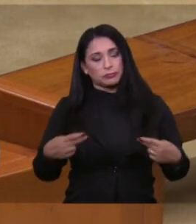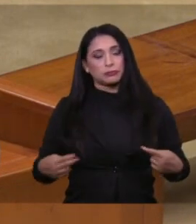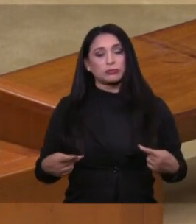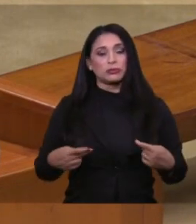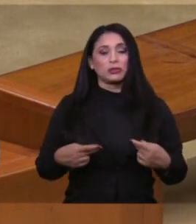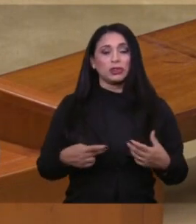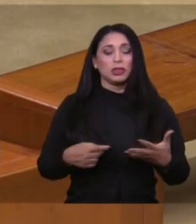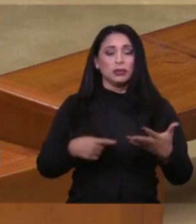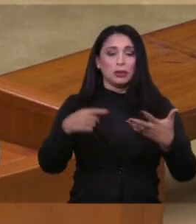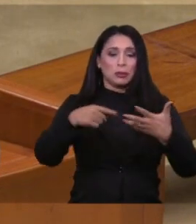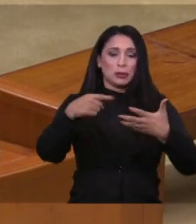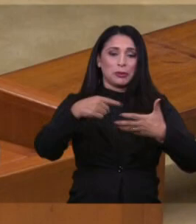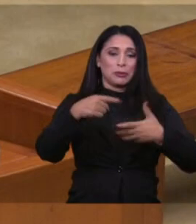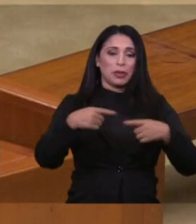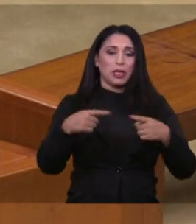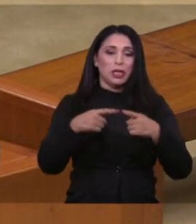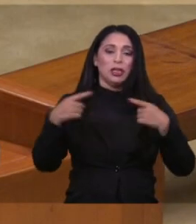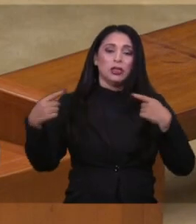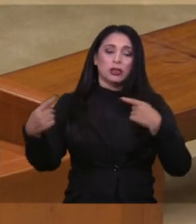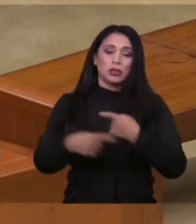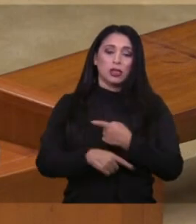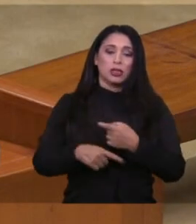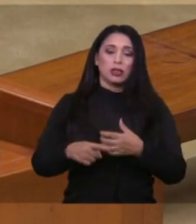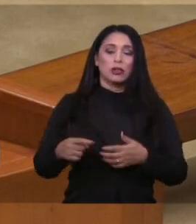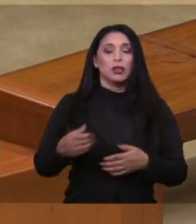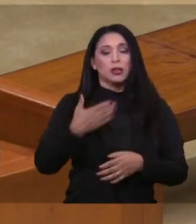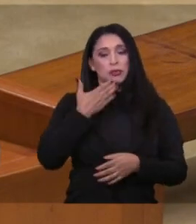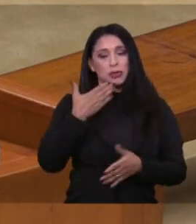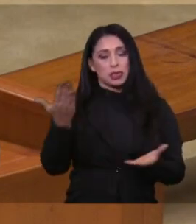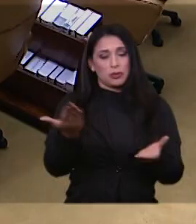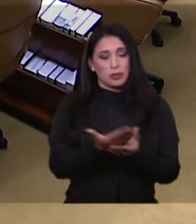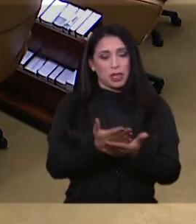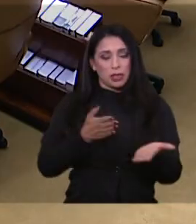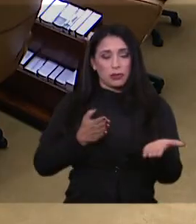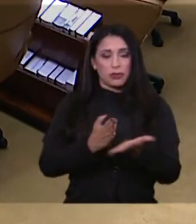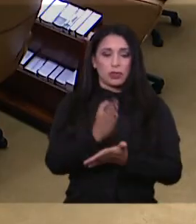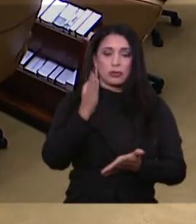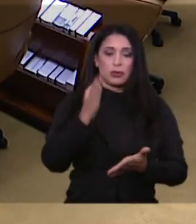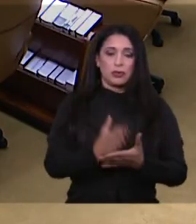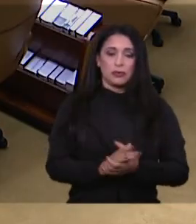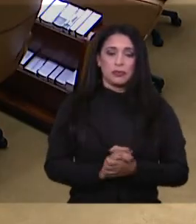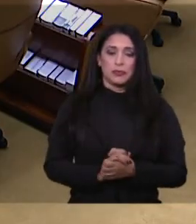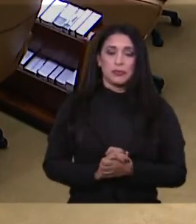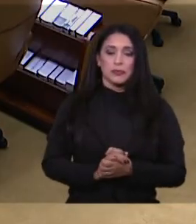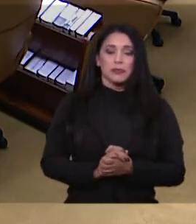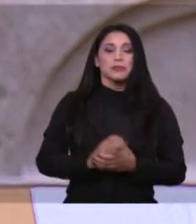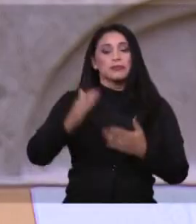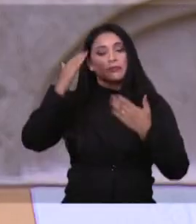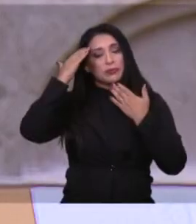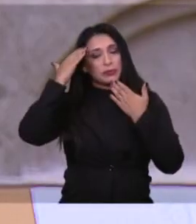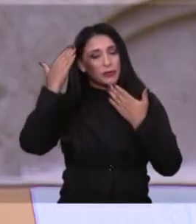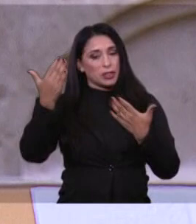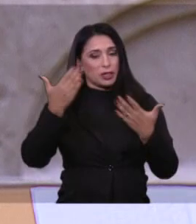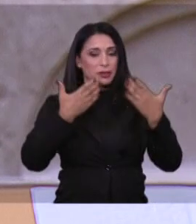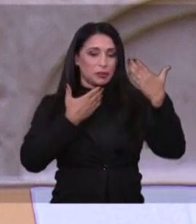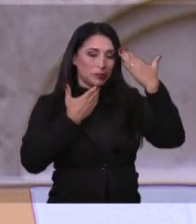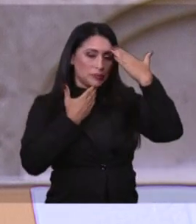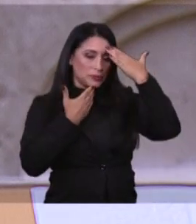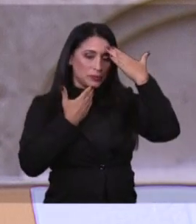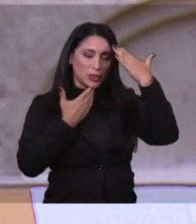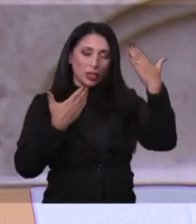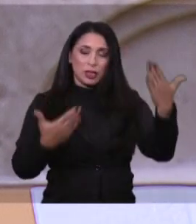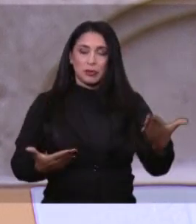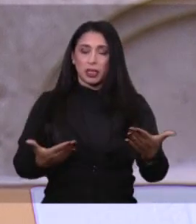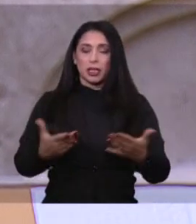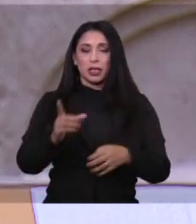requeremos, na nossa contribuição enquanto amigos da corte, o provimento dessa ação. Muito obrigada. Muito obrigado, doutora Charlene,